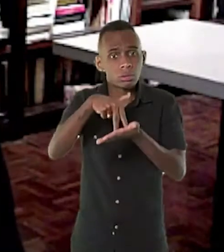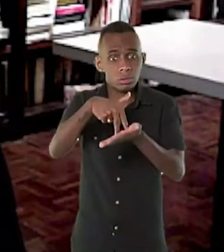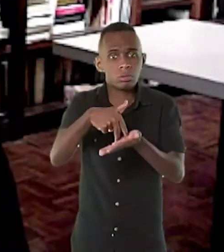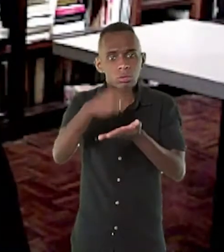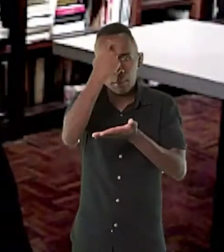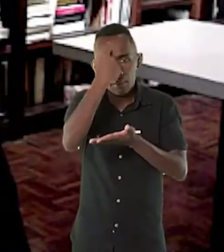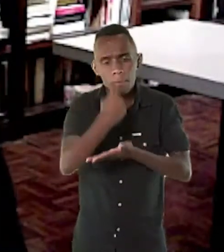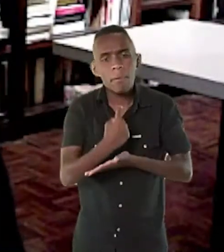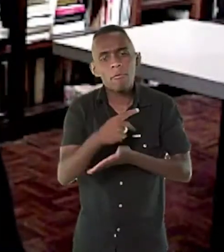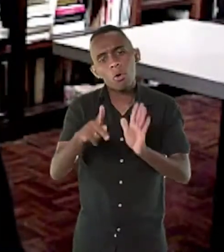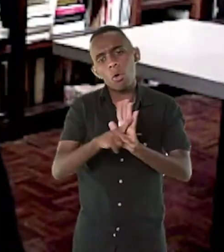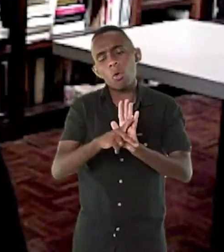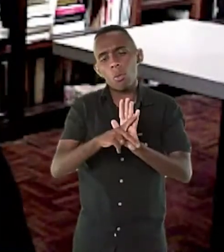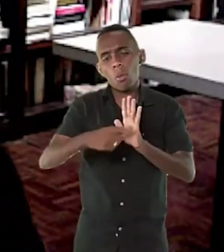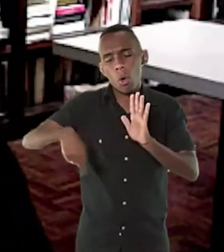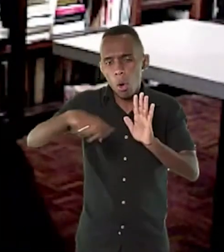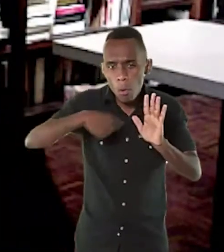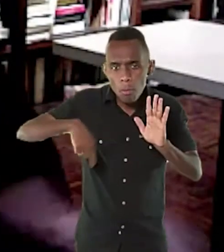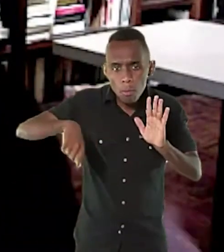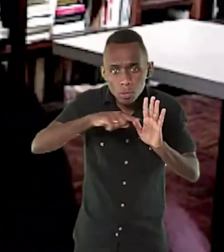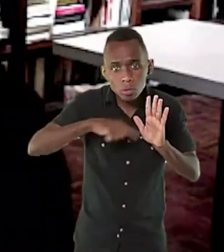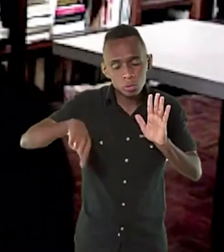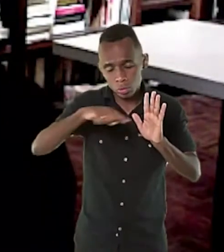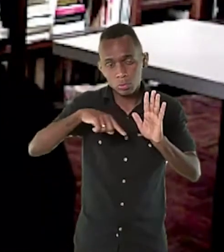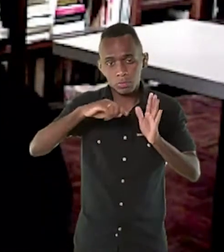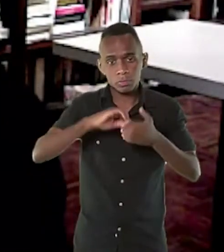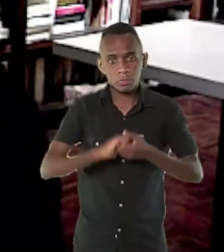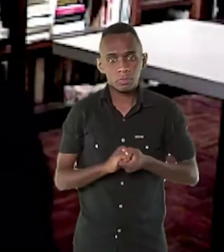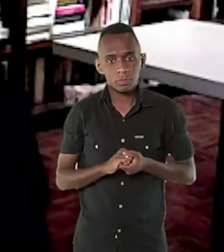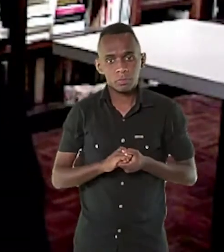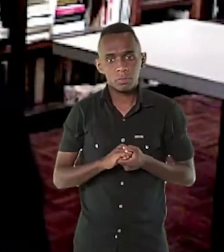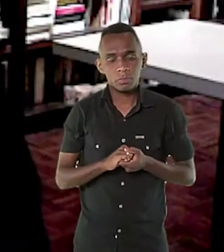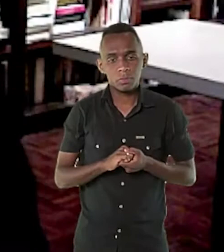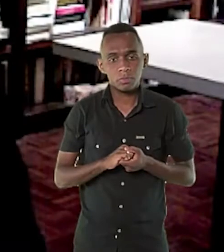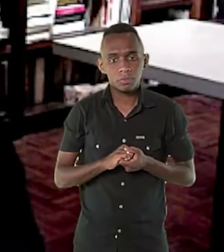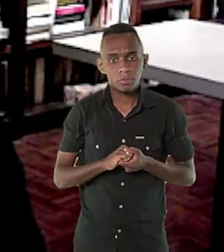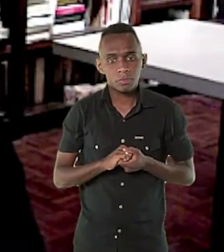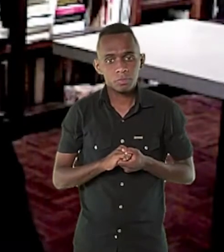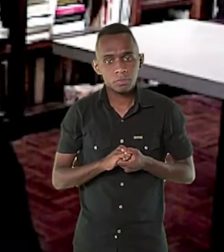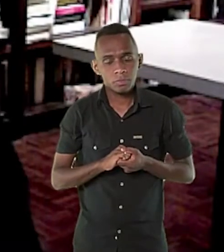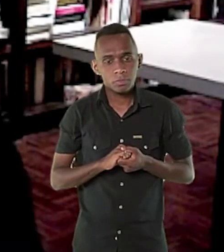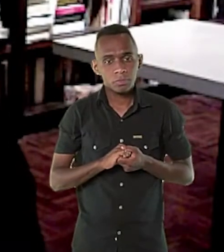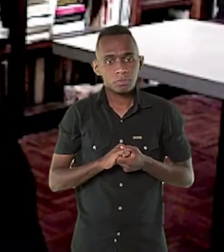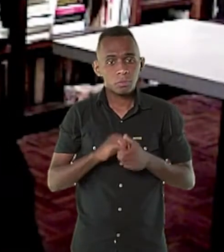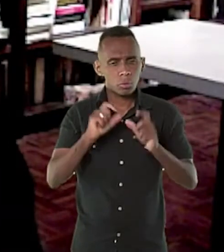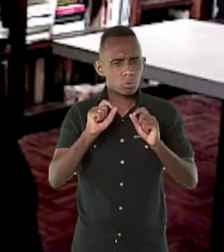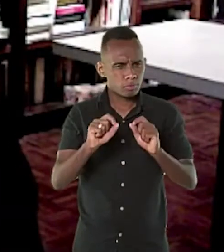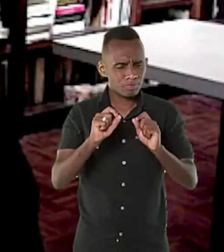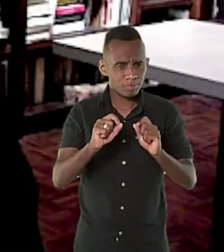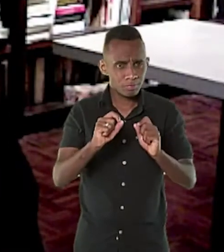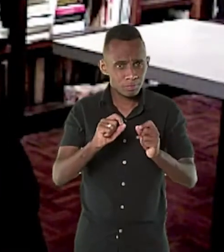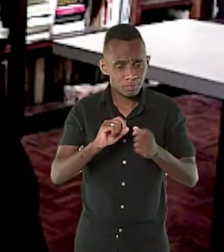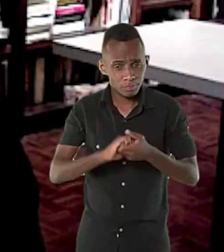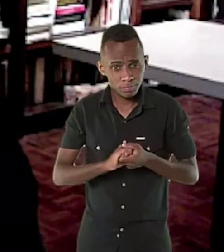Isso é uma coisa muito interessante. O terceiro aspecto que eu